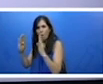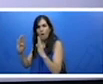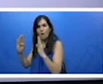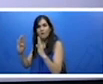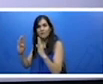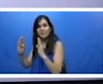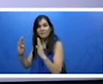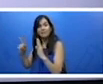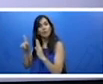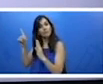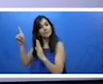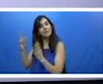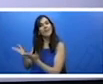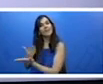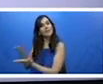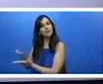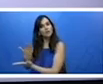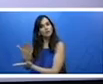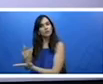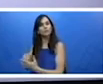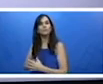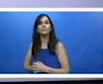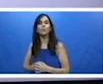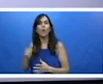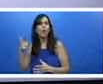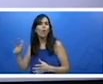Então, já é um outro assunto.